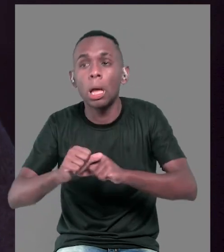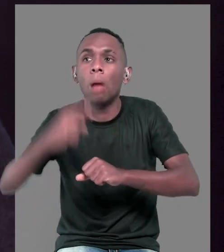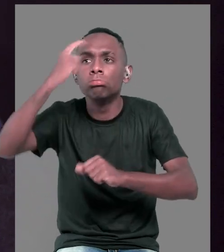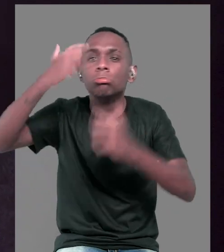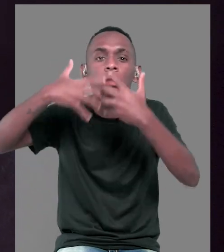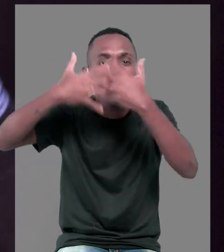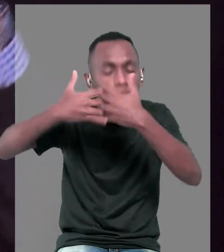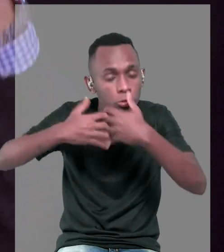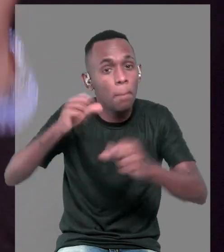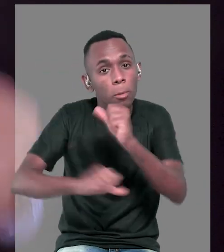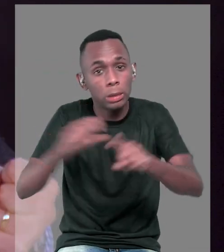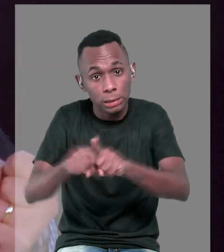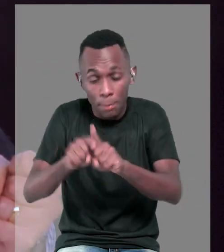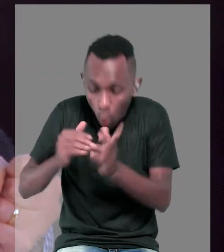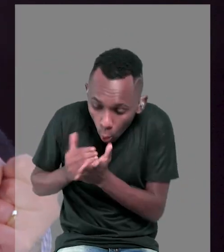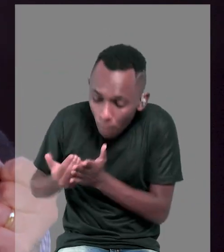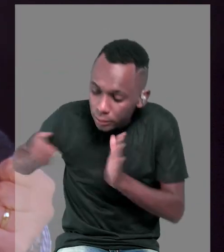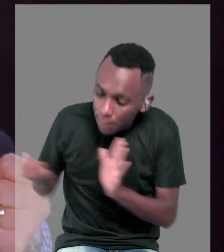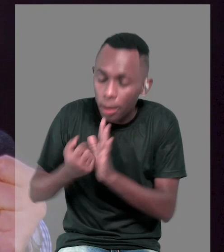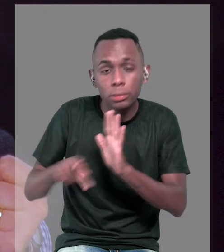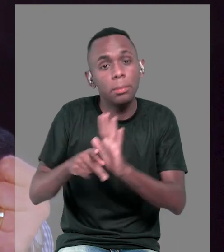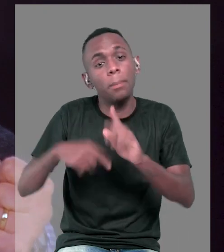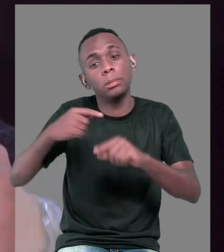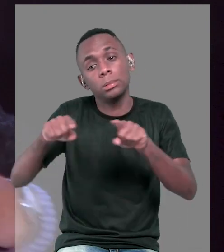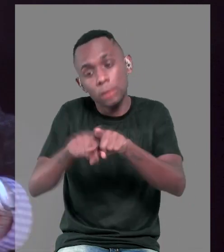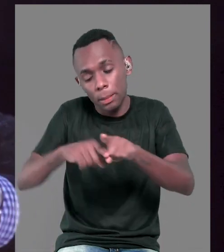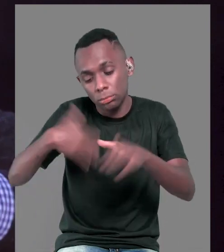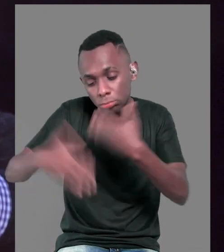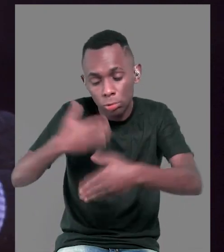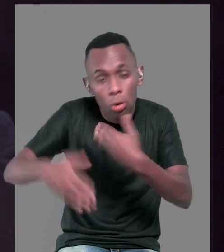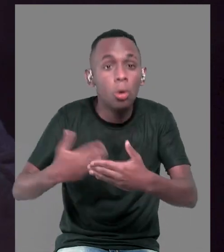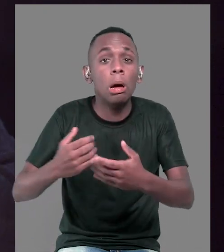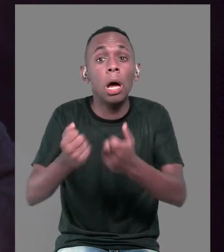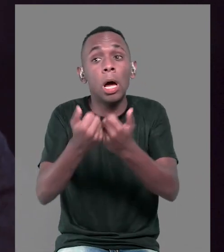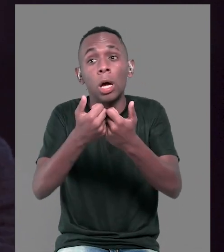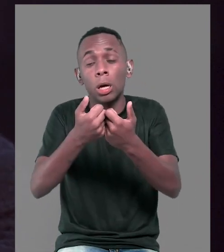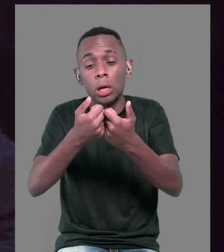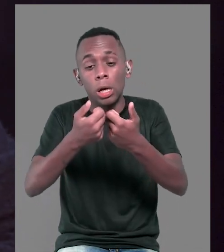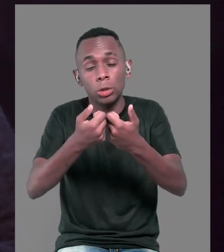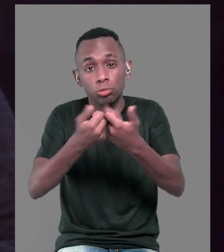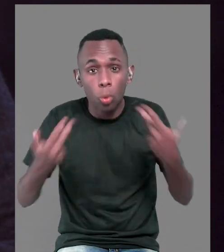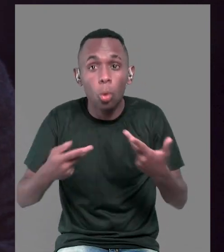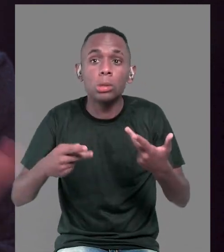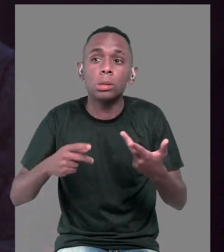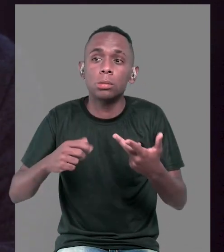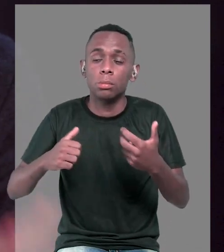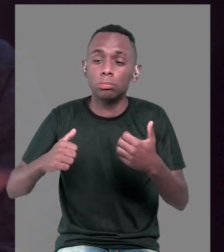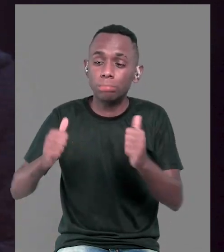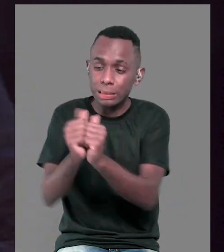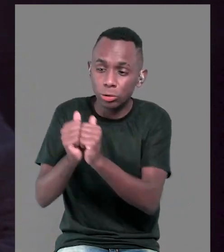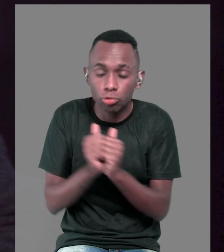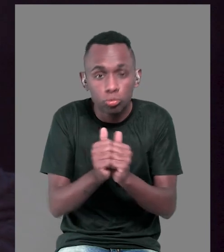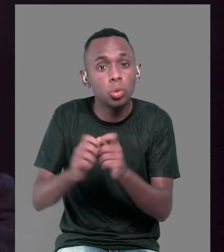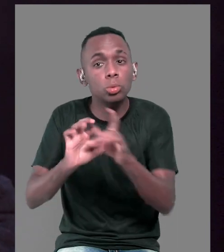pensamento reflui, a originalidade reflui, se as coisas vão se compactando, muito menos